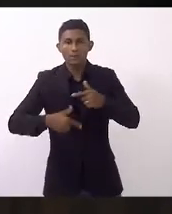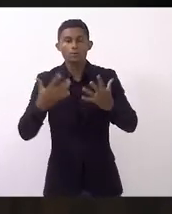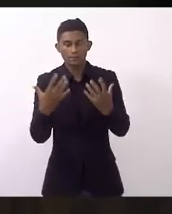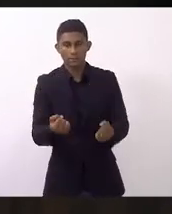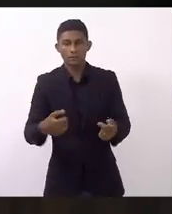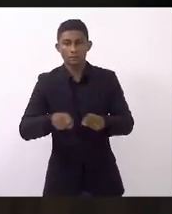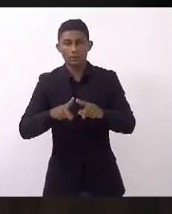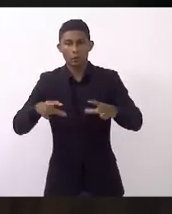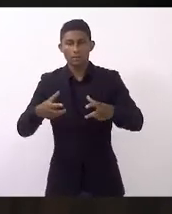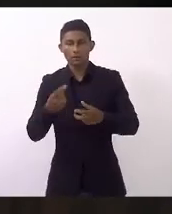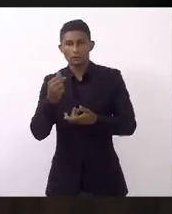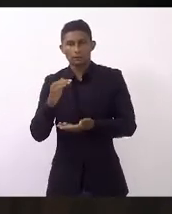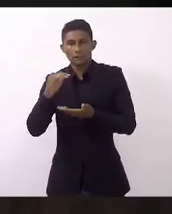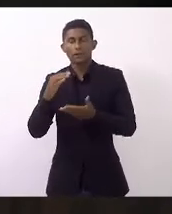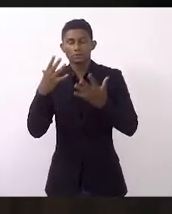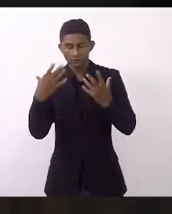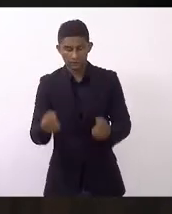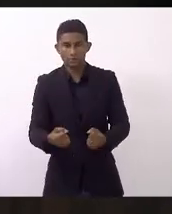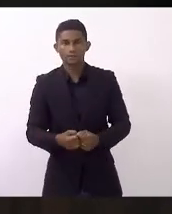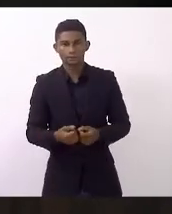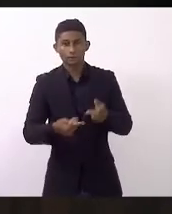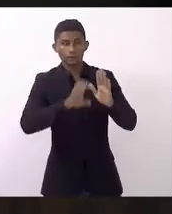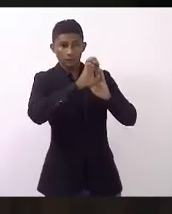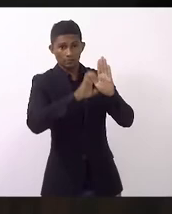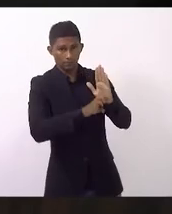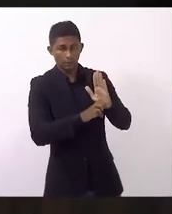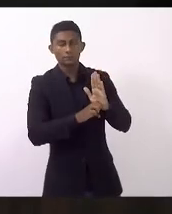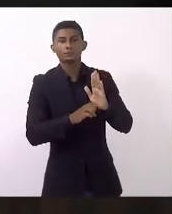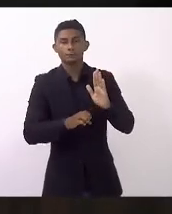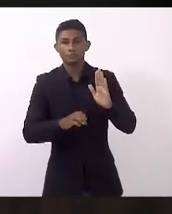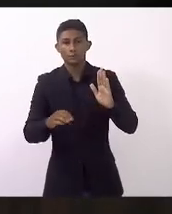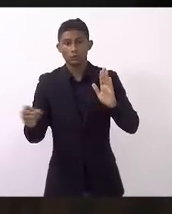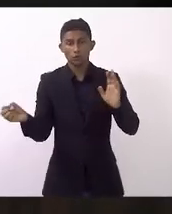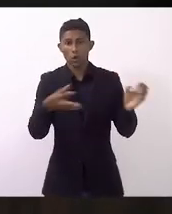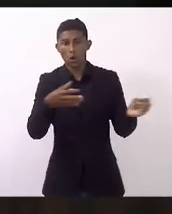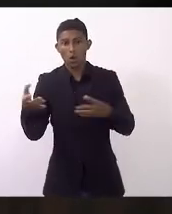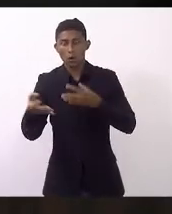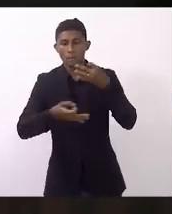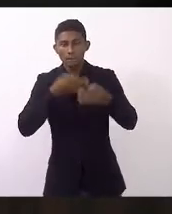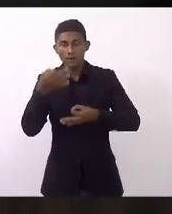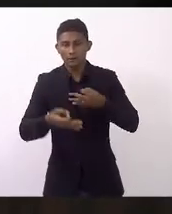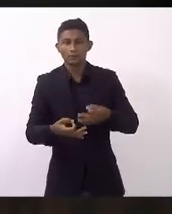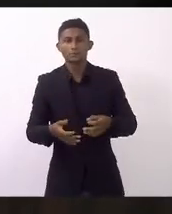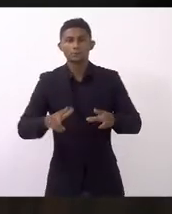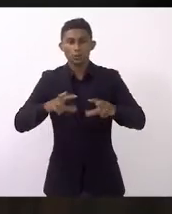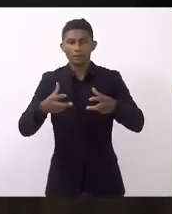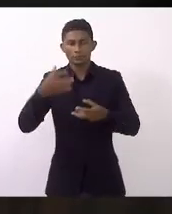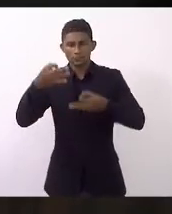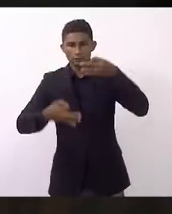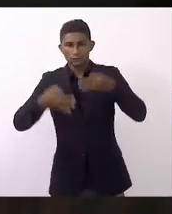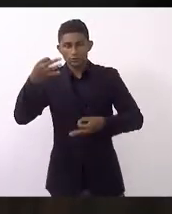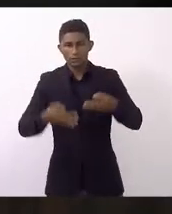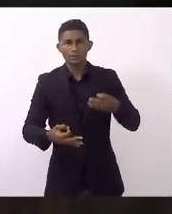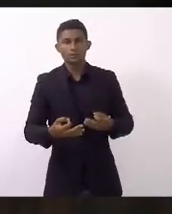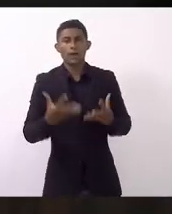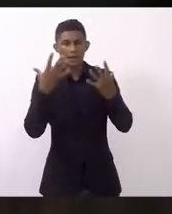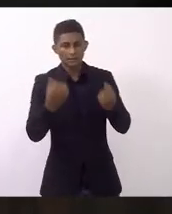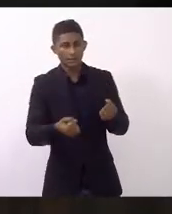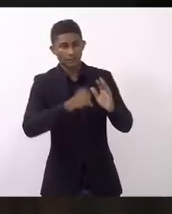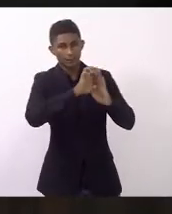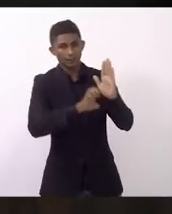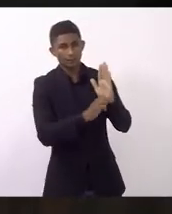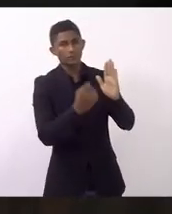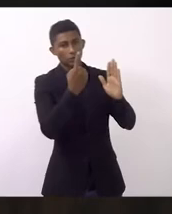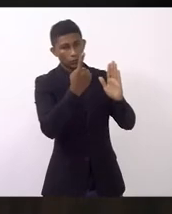de orçamento favorável com emenda. Novos pareceres às emendas de plenário da Comissão de Constituição e Justiça, favorável a 1,